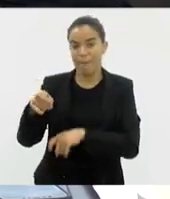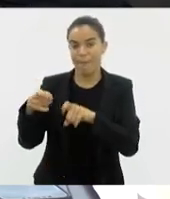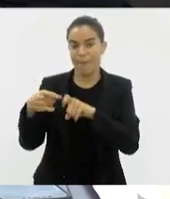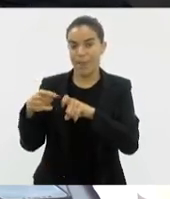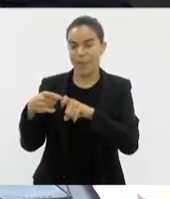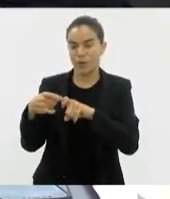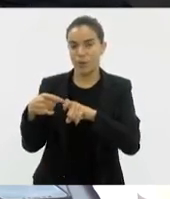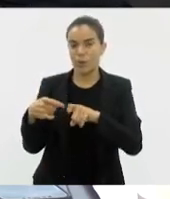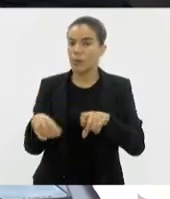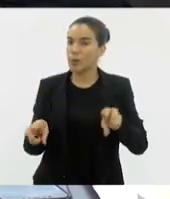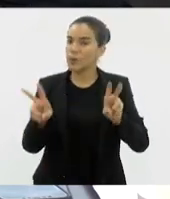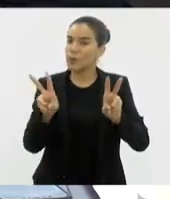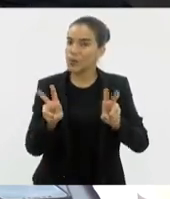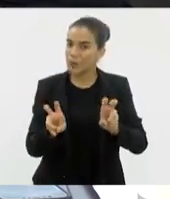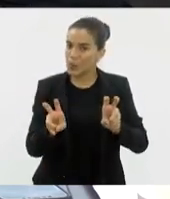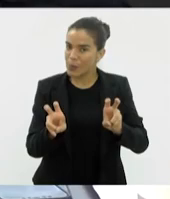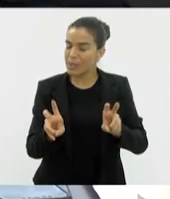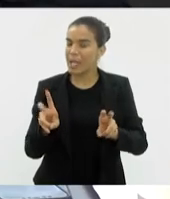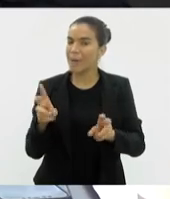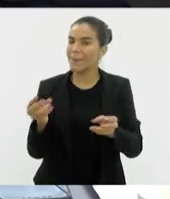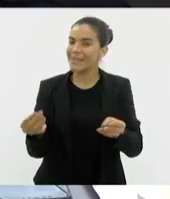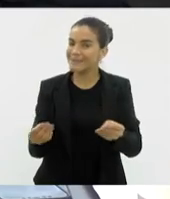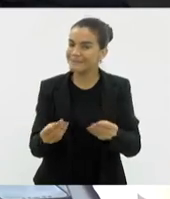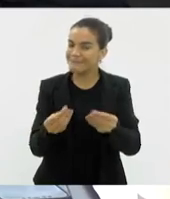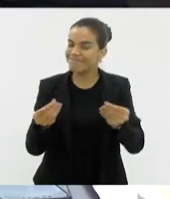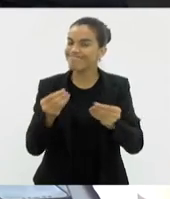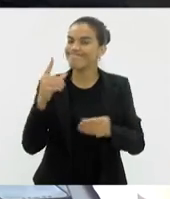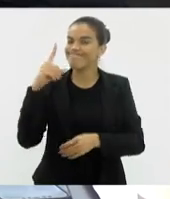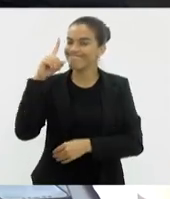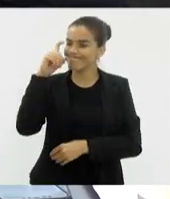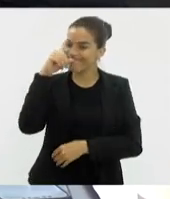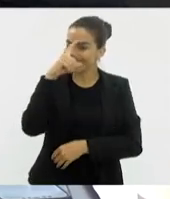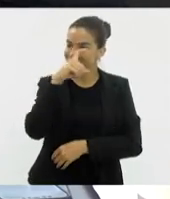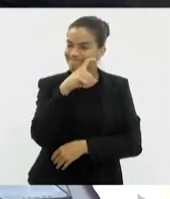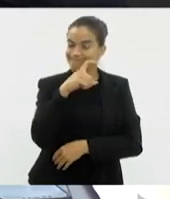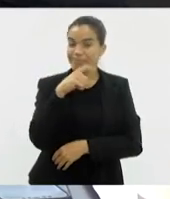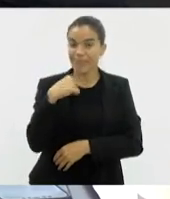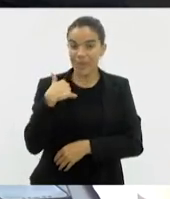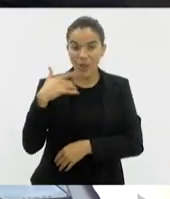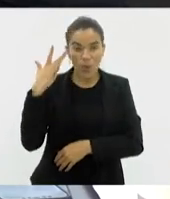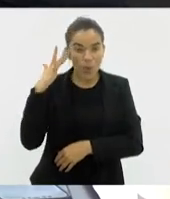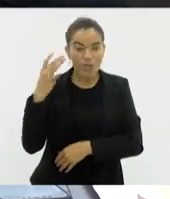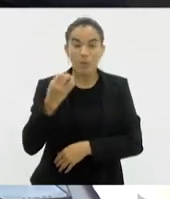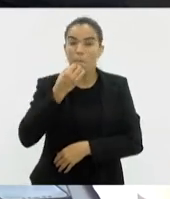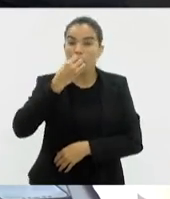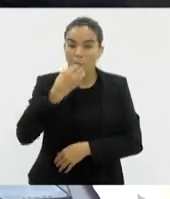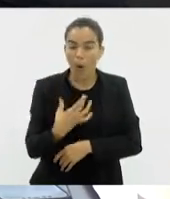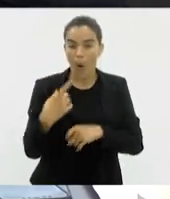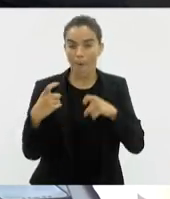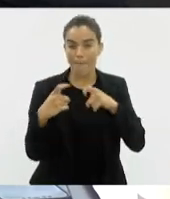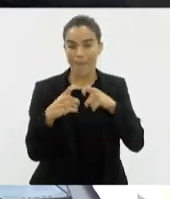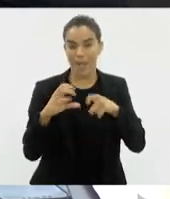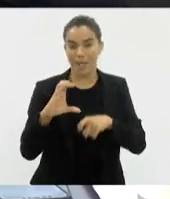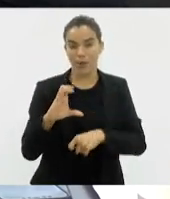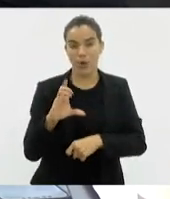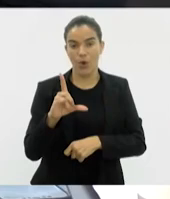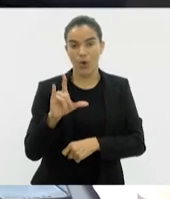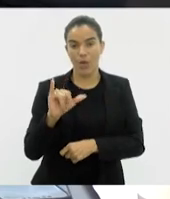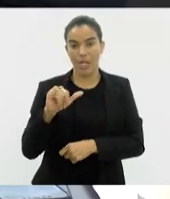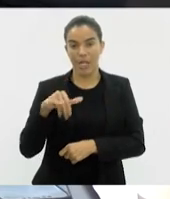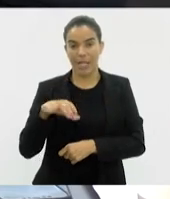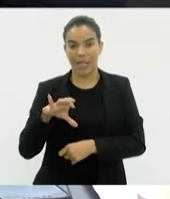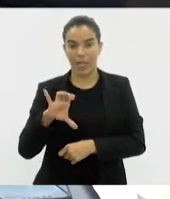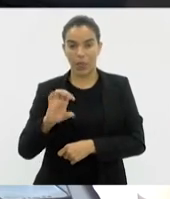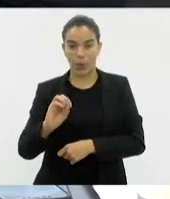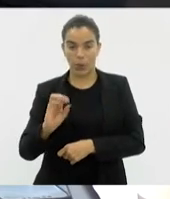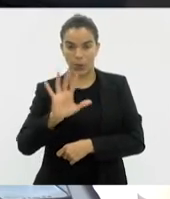O tema é difícil, porque eu acho que um bom clínico, muitas